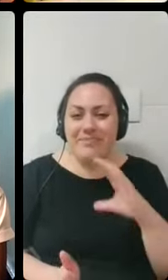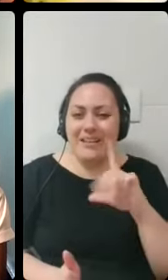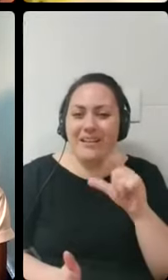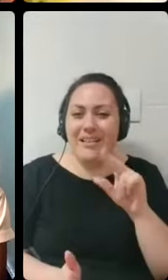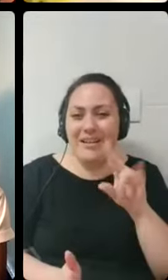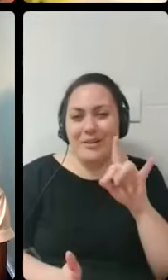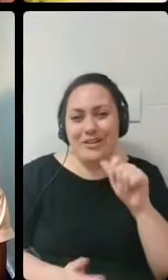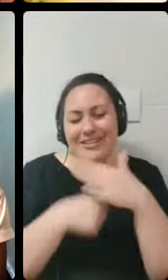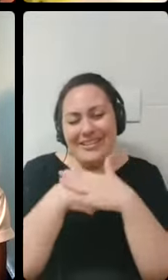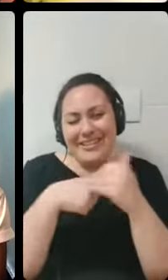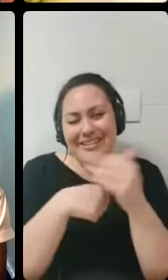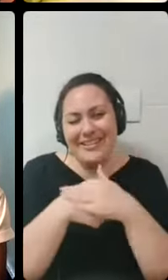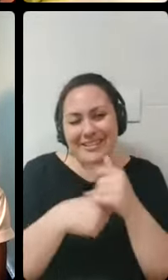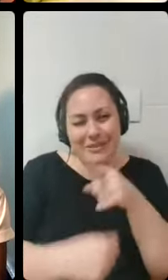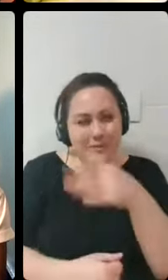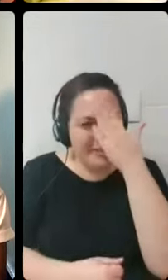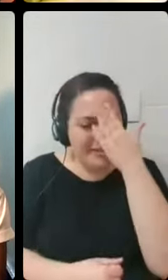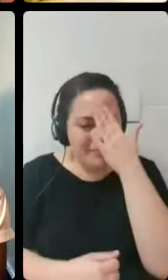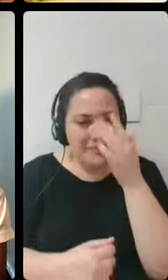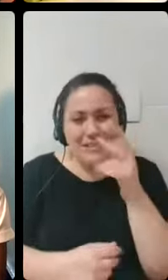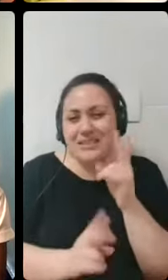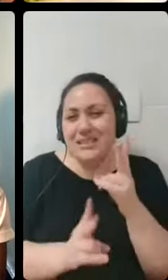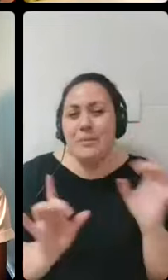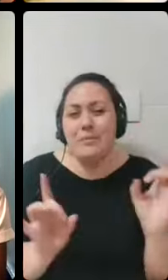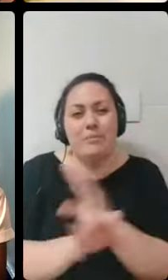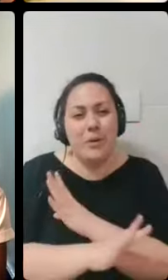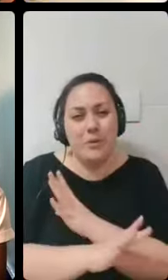sabe que tô sempre pronta, né?